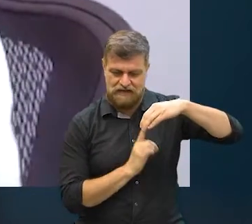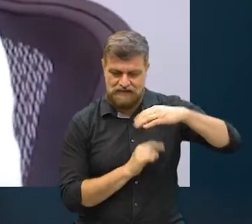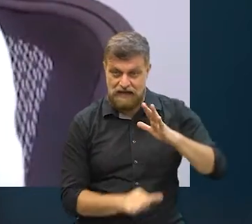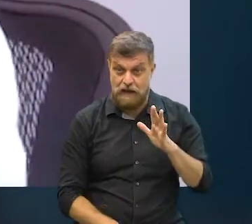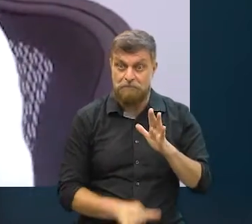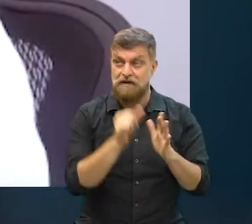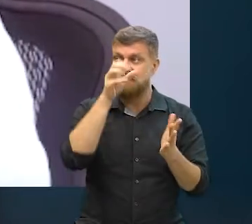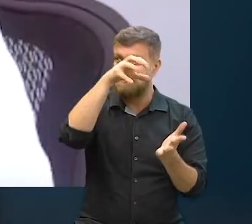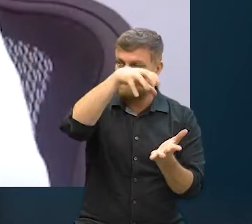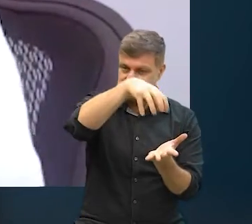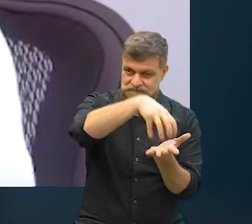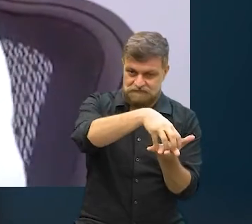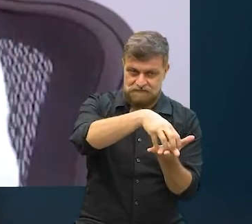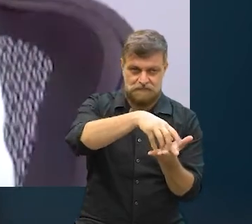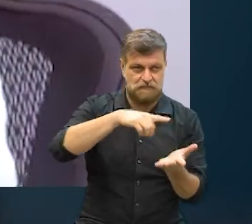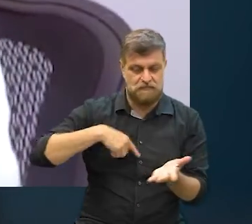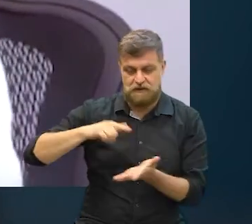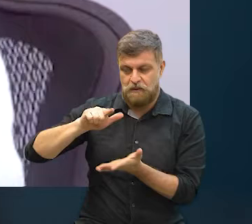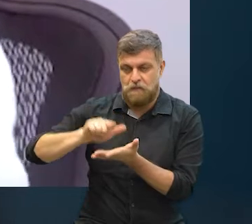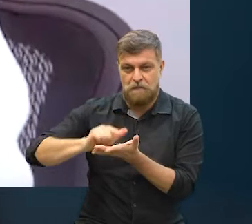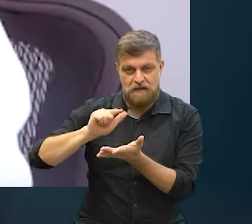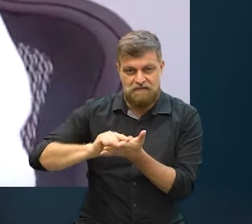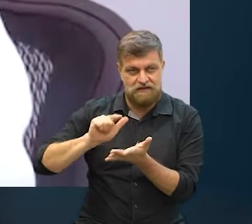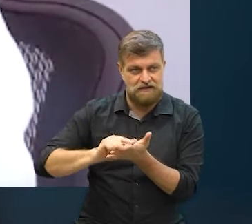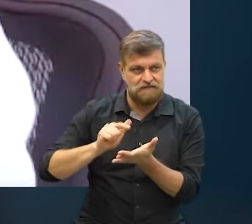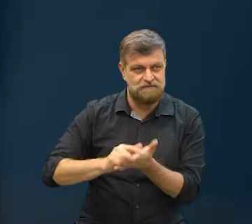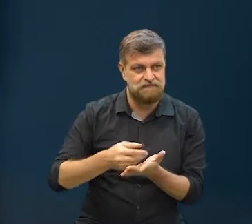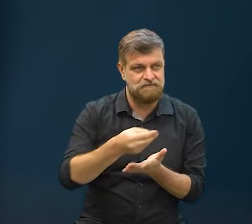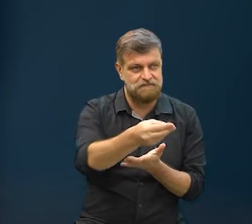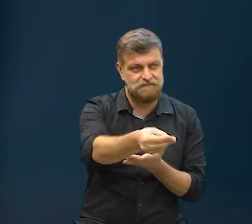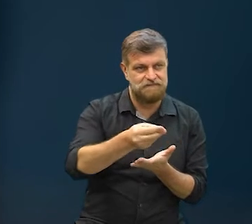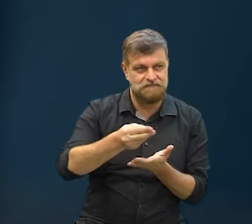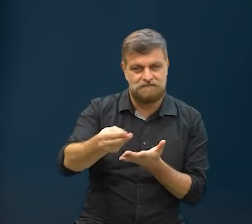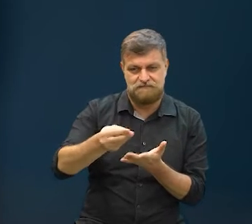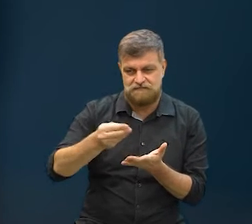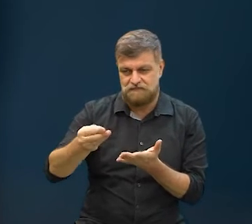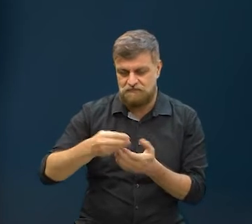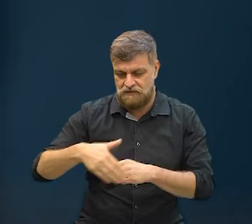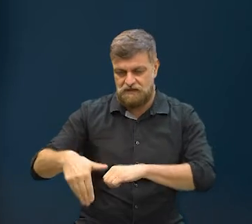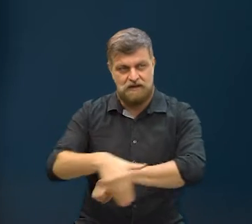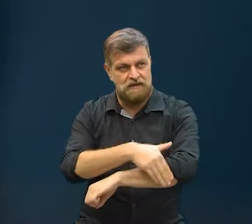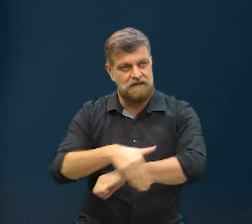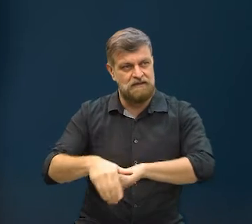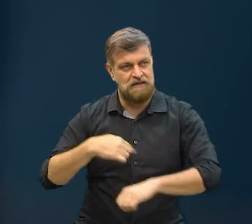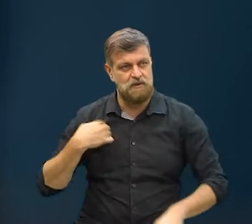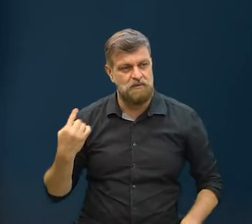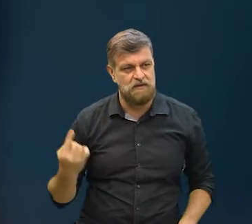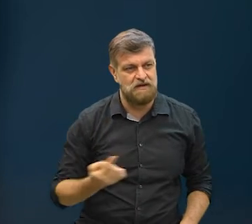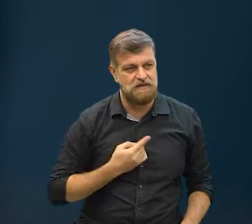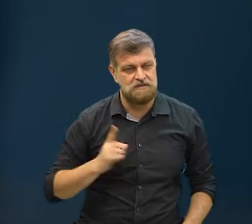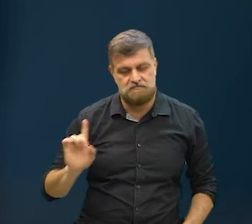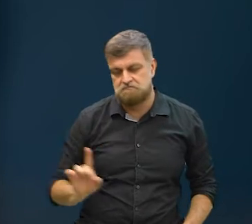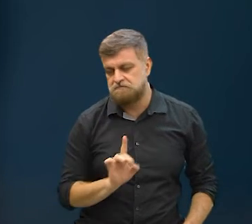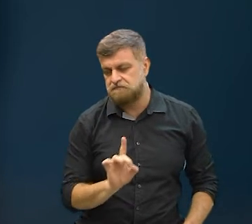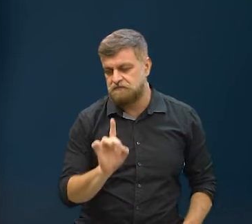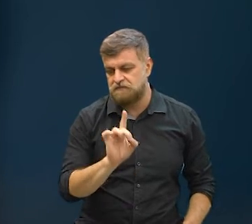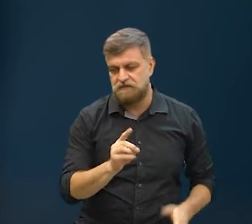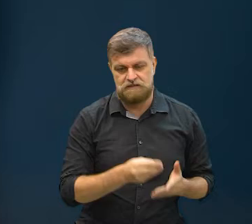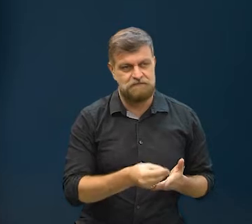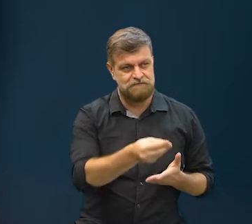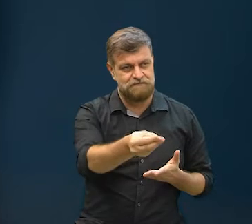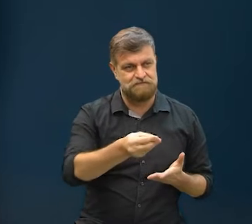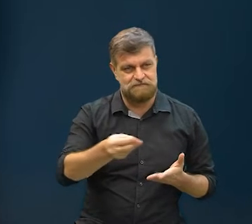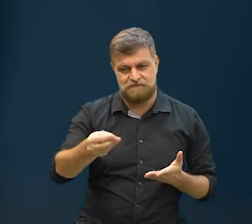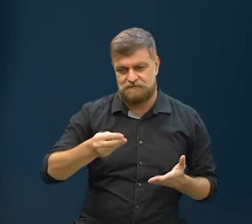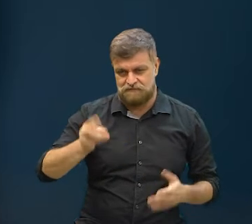nossa primeira unidade. Pegamos os panfletos, fizemos ali, eu e meu marido saíamos na rua do bairro mesmo entregar.